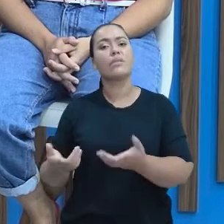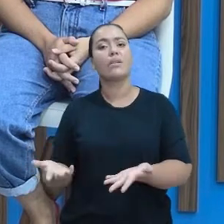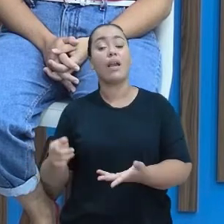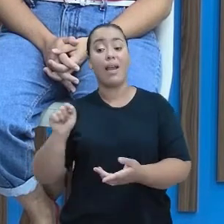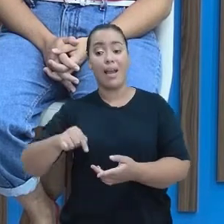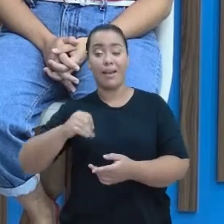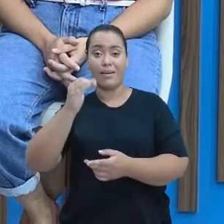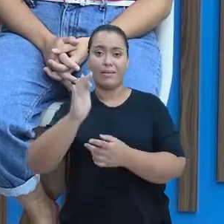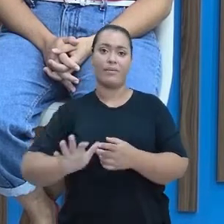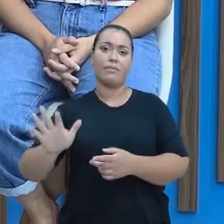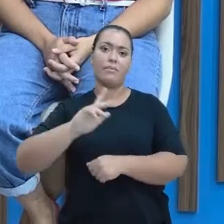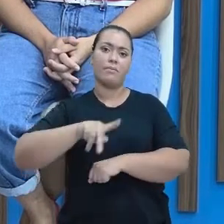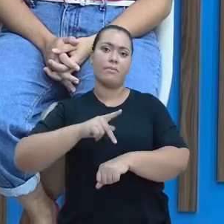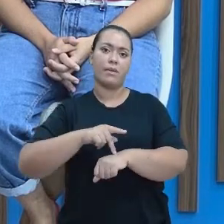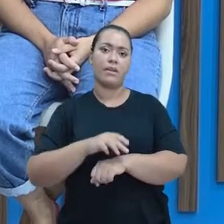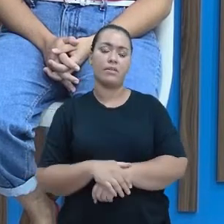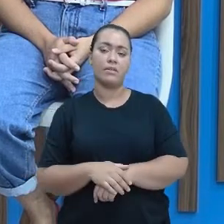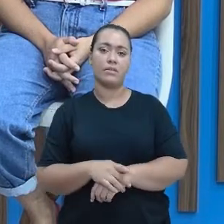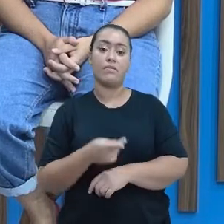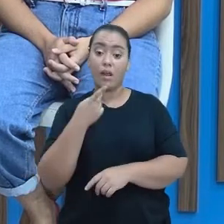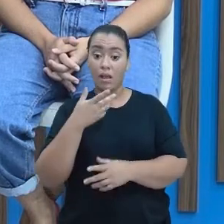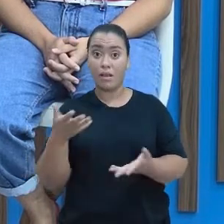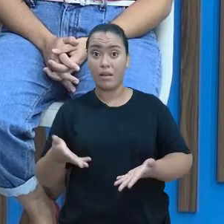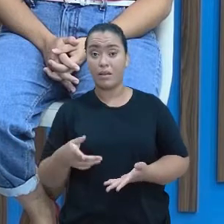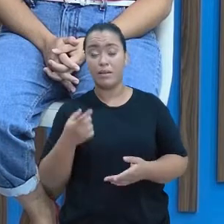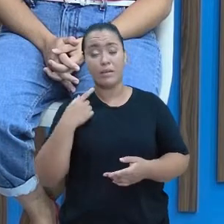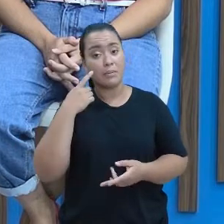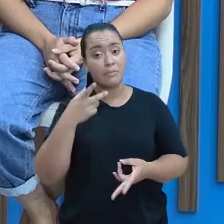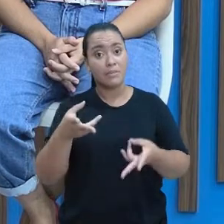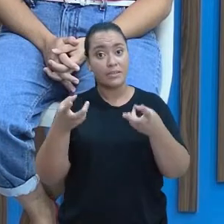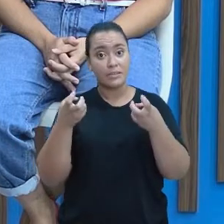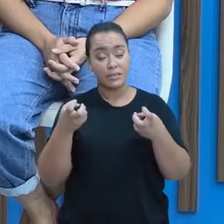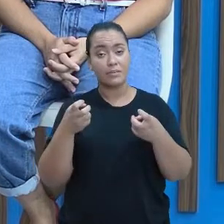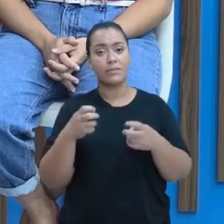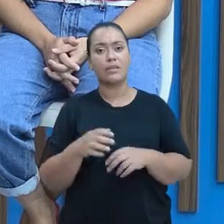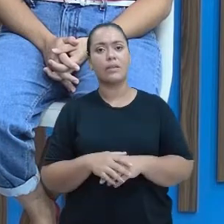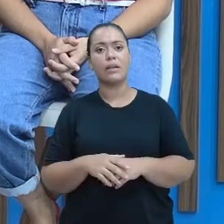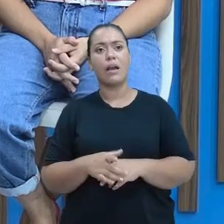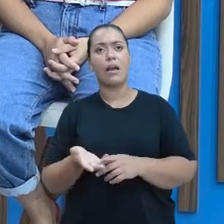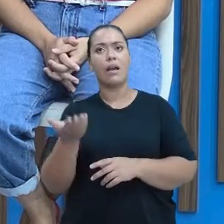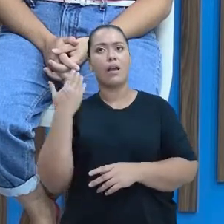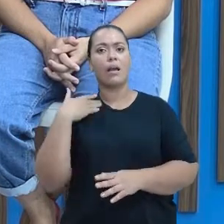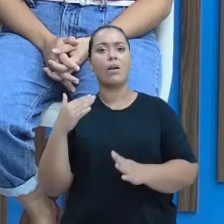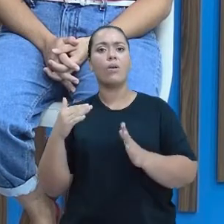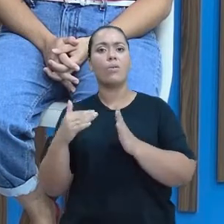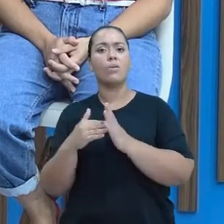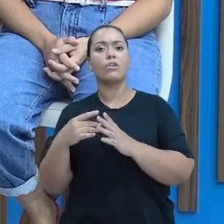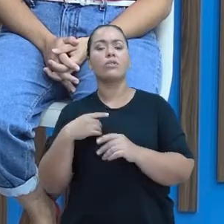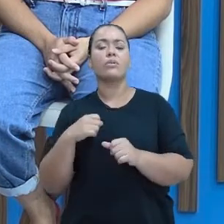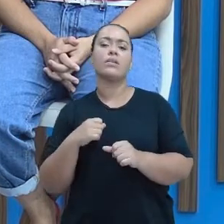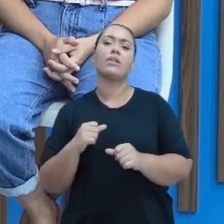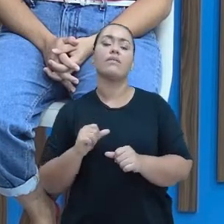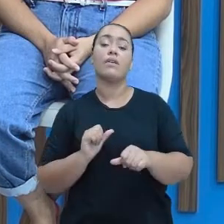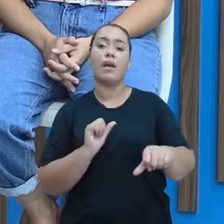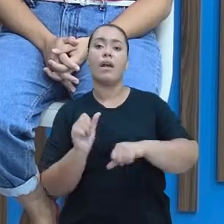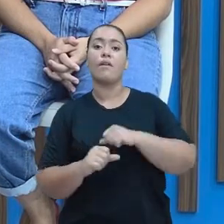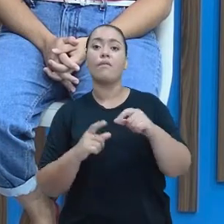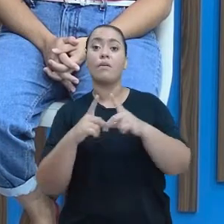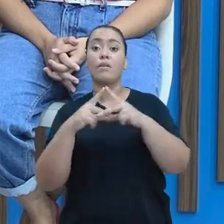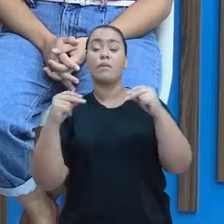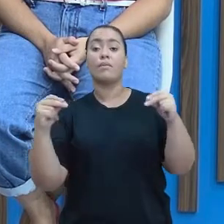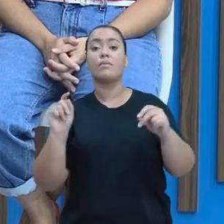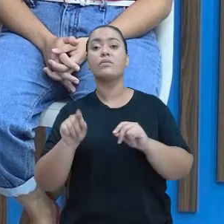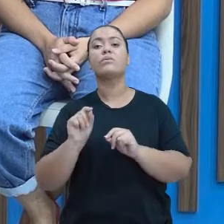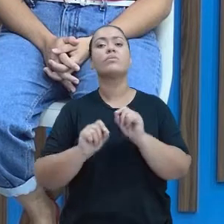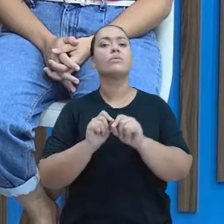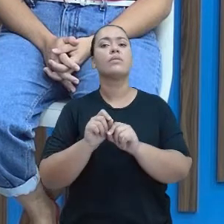nosso país. Tanto é uma política que a gente vê a última reforma da Previdência, que